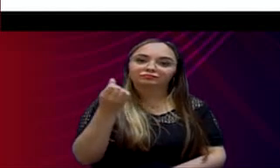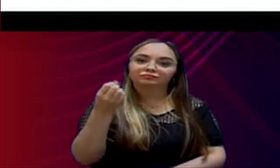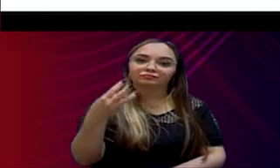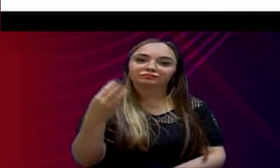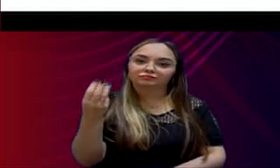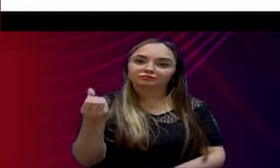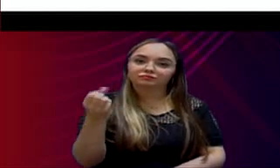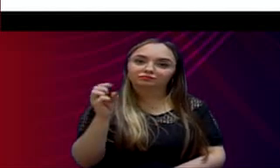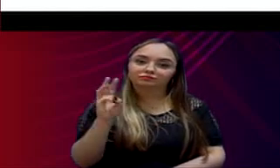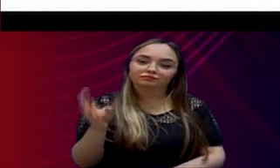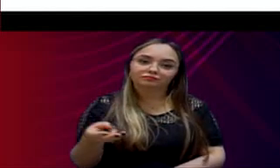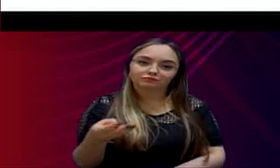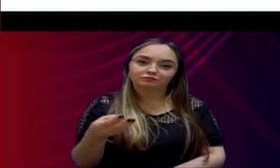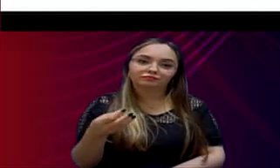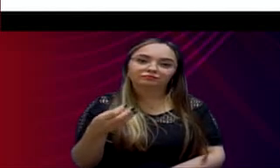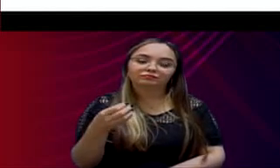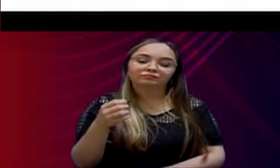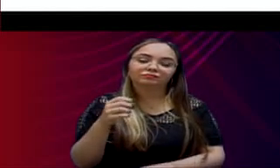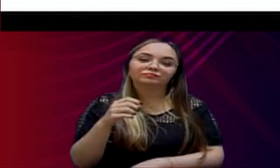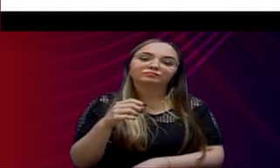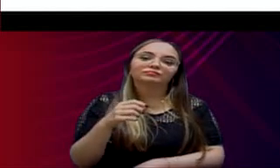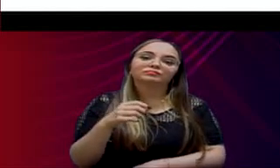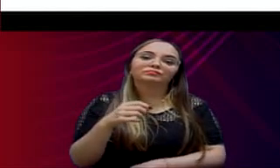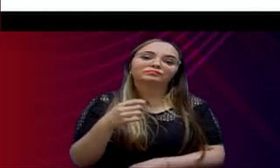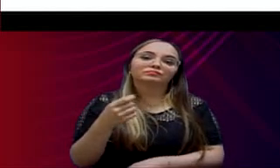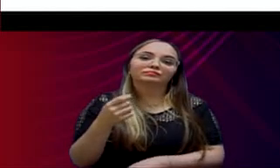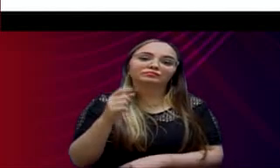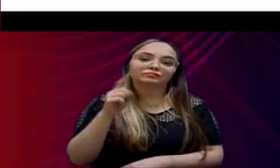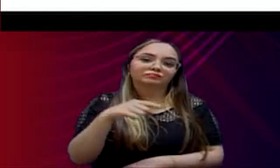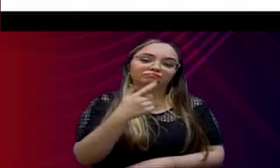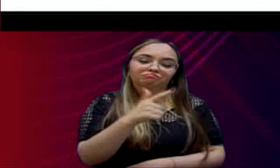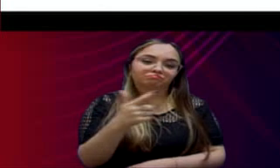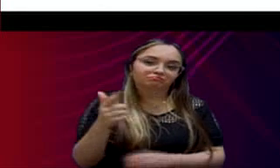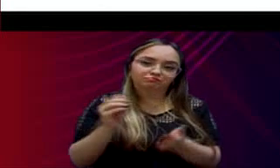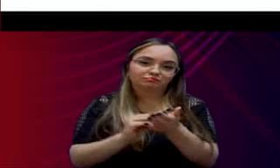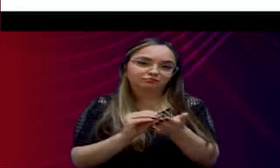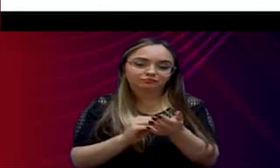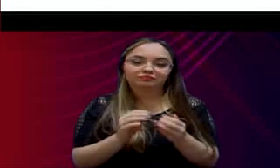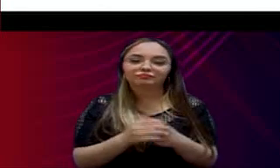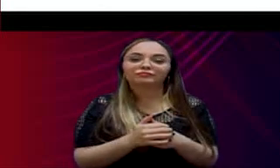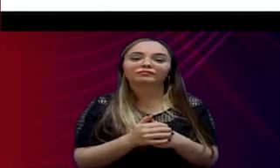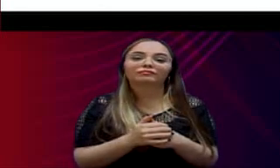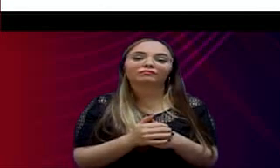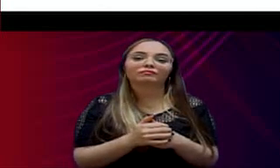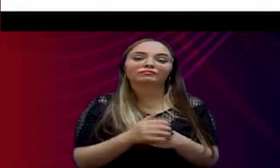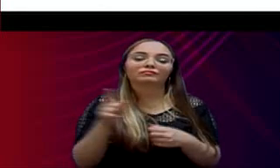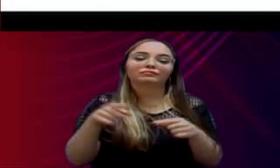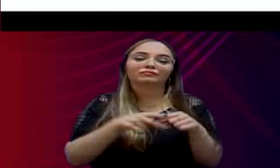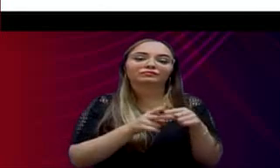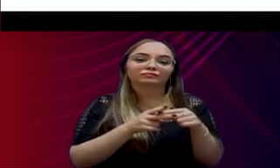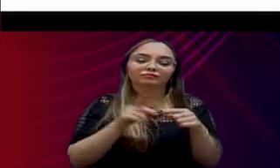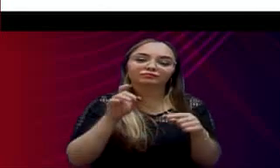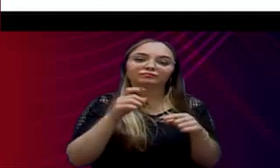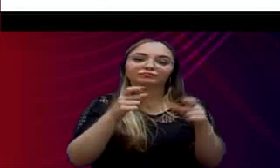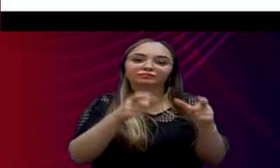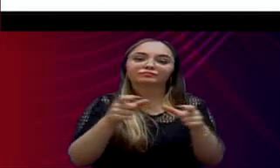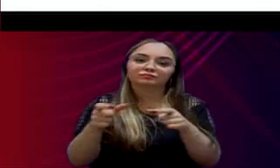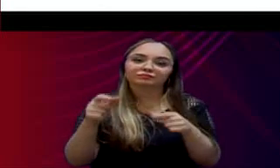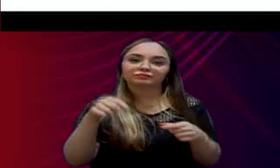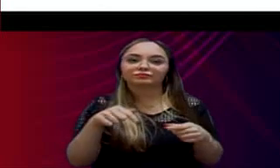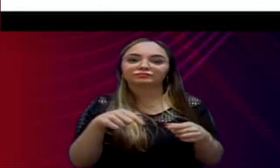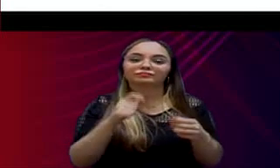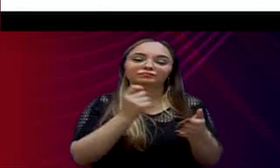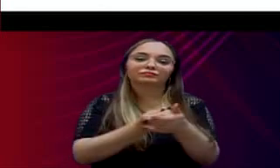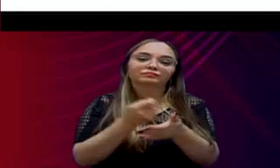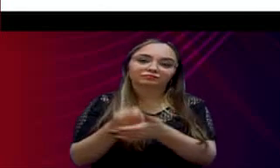mil despesa de caráter continuado unidade de medida não há metafísica não há manutenção de serviços administrativos de assistência à saúde aqui sim